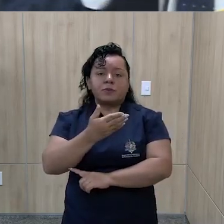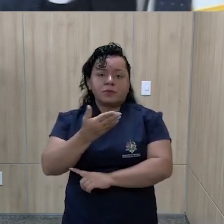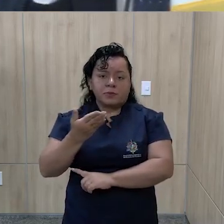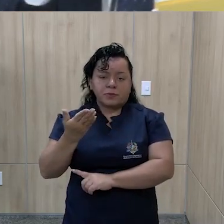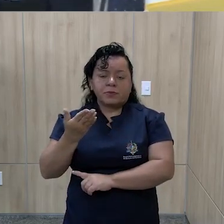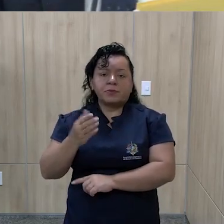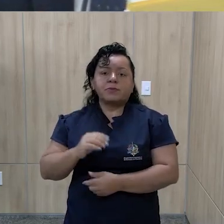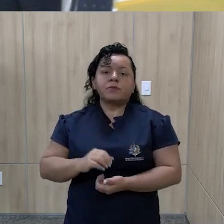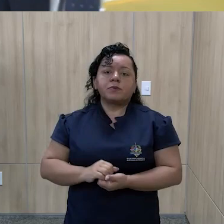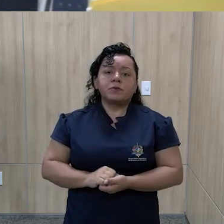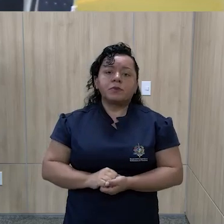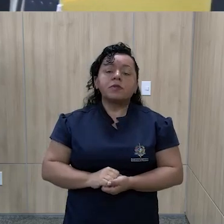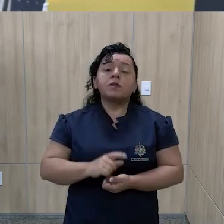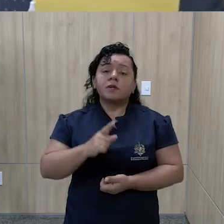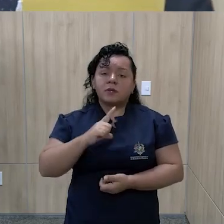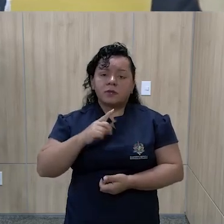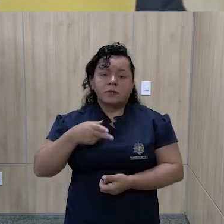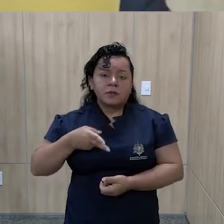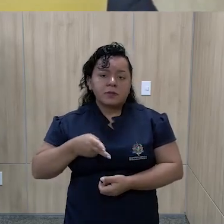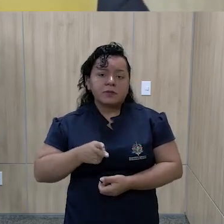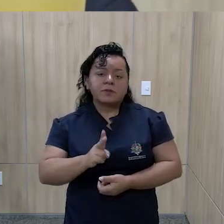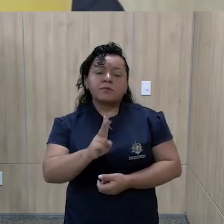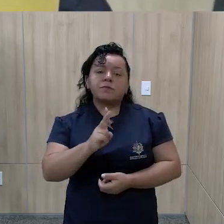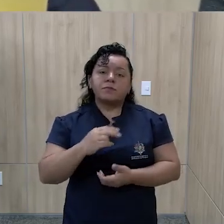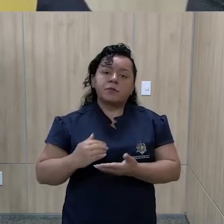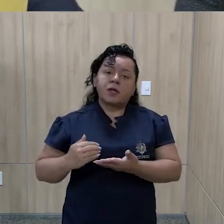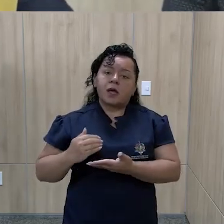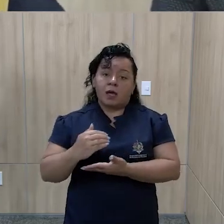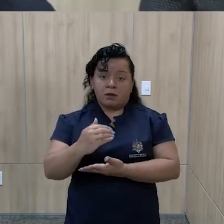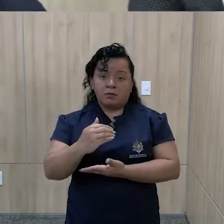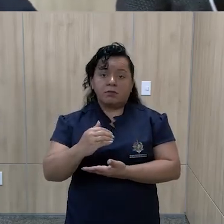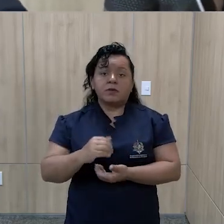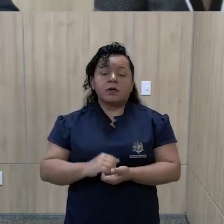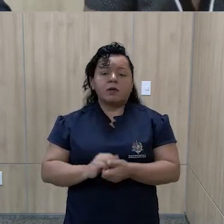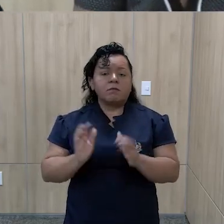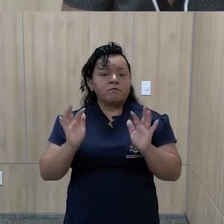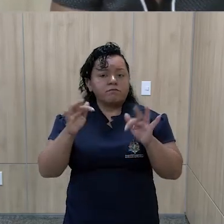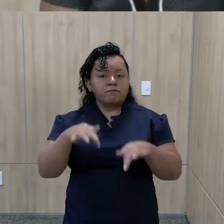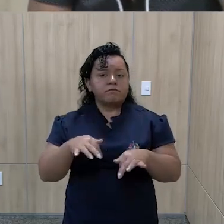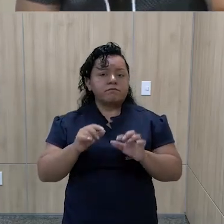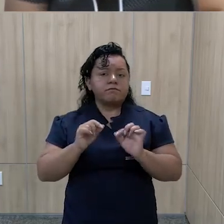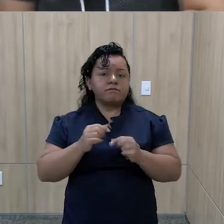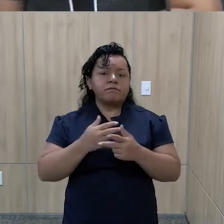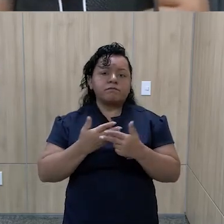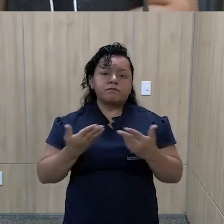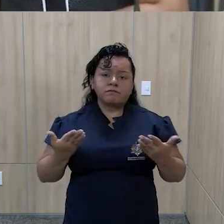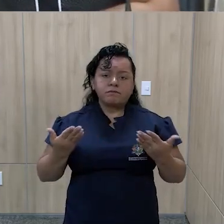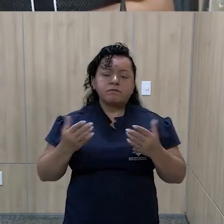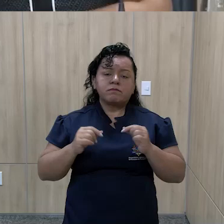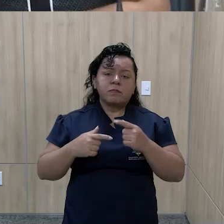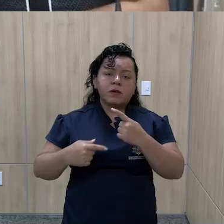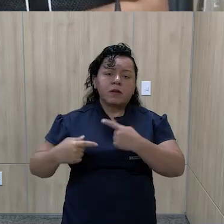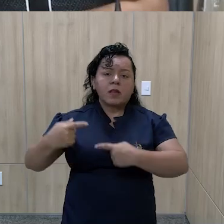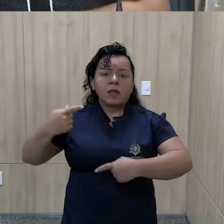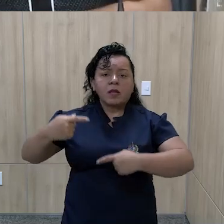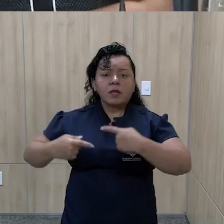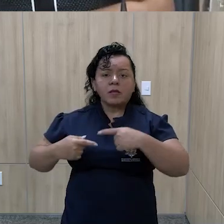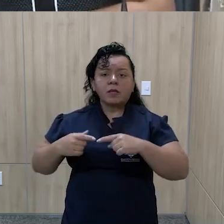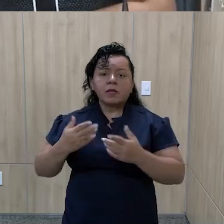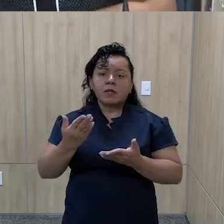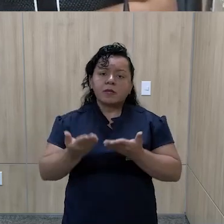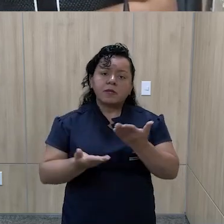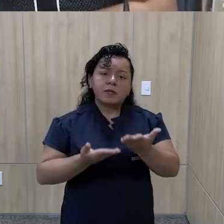hospital cabe ressaltar que sempre a iniciativa ela tem um fim uma vontade inclusive